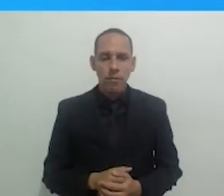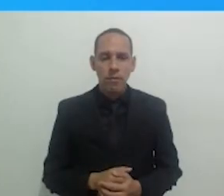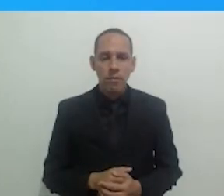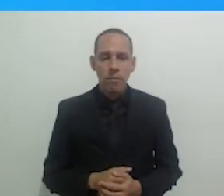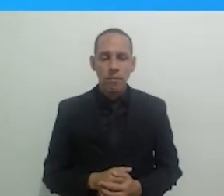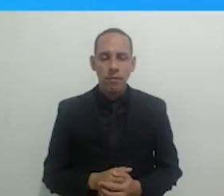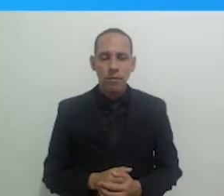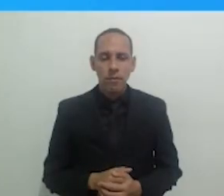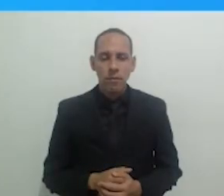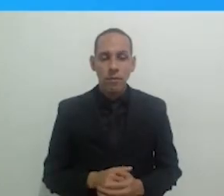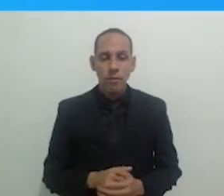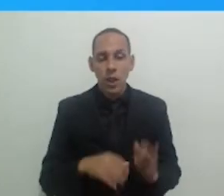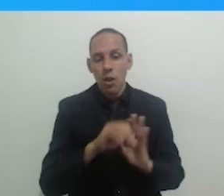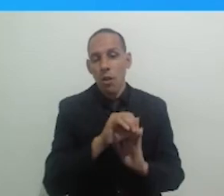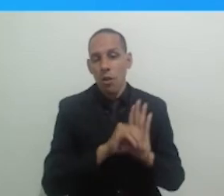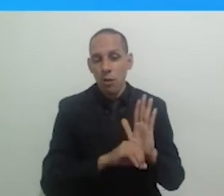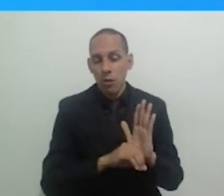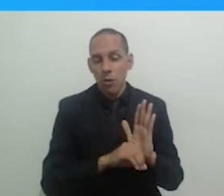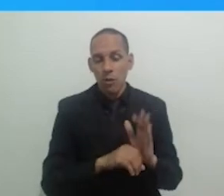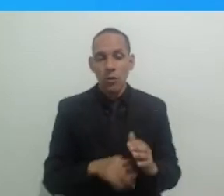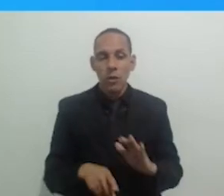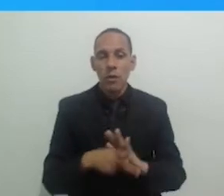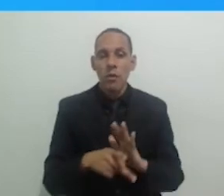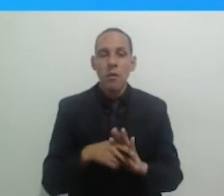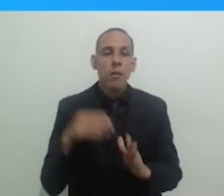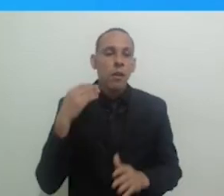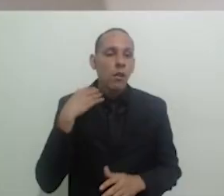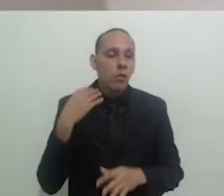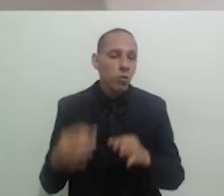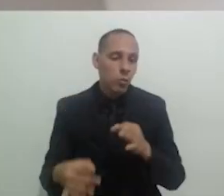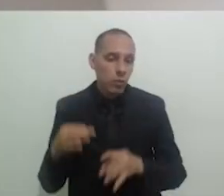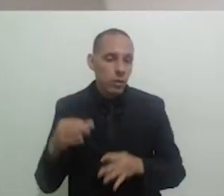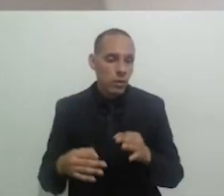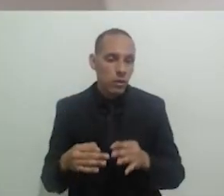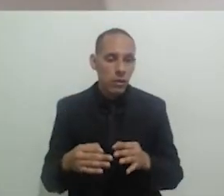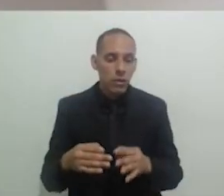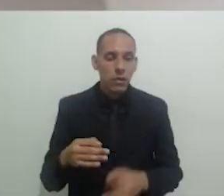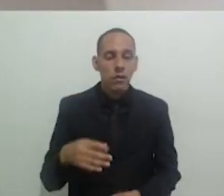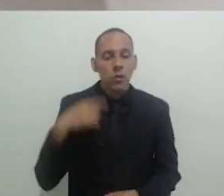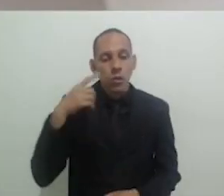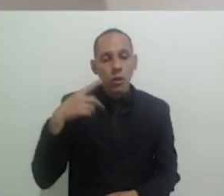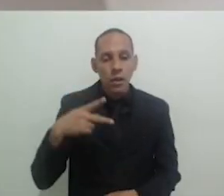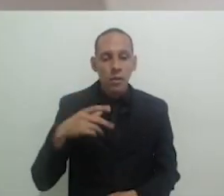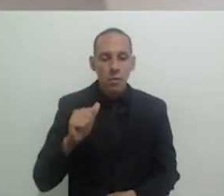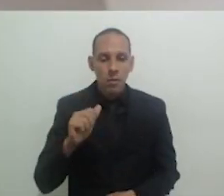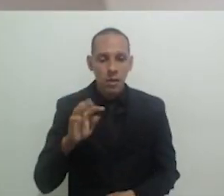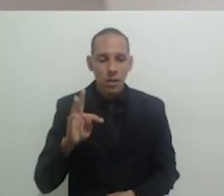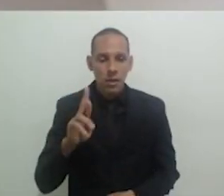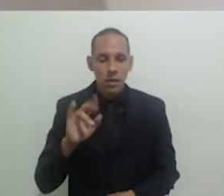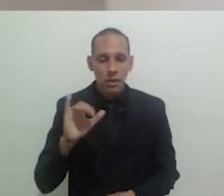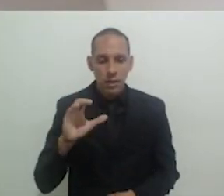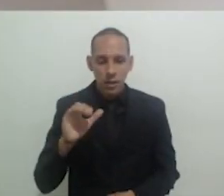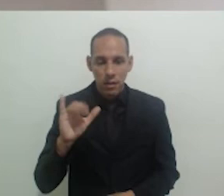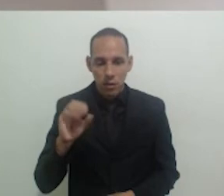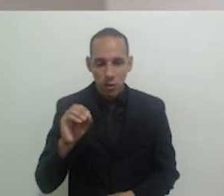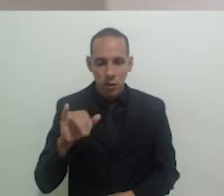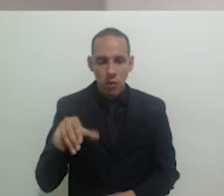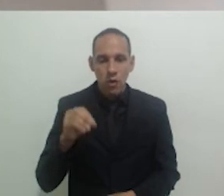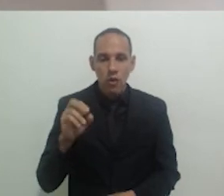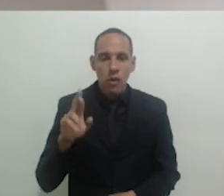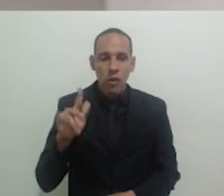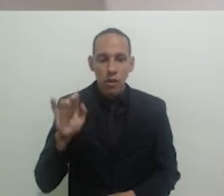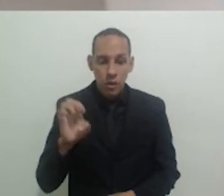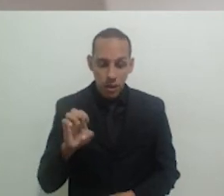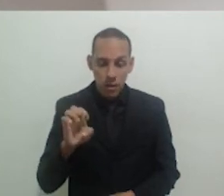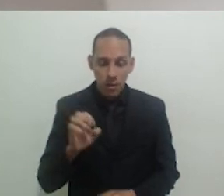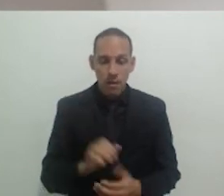Ofício do excelentíssimo senhor juiz de direito, doutor Patrício Jorge Lobo Vieira. Senhor presidente, cumprimentando Vossa Excelência e a Igreja